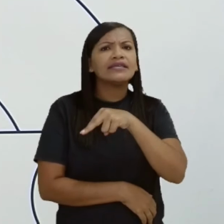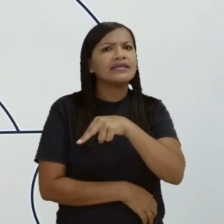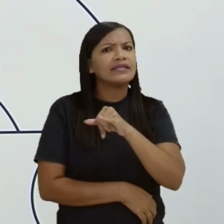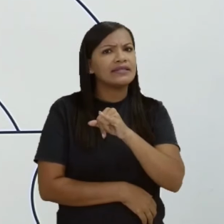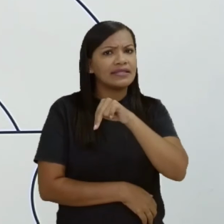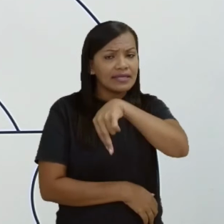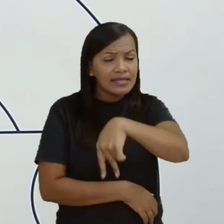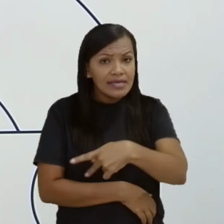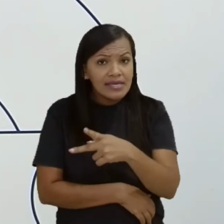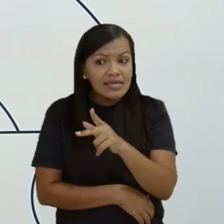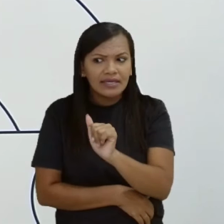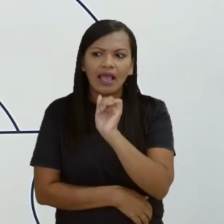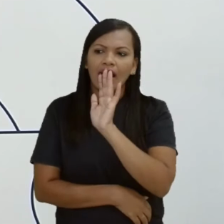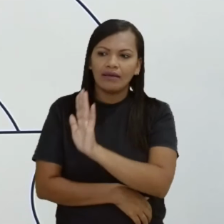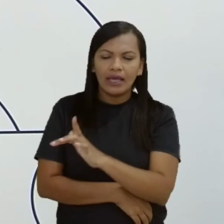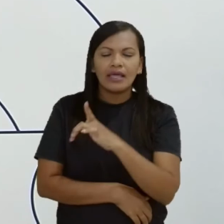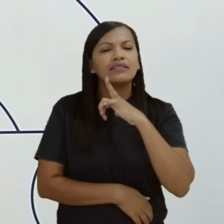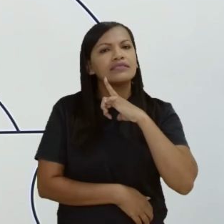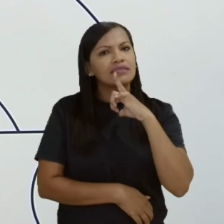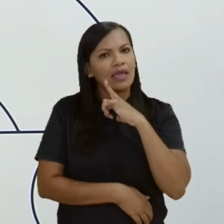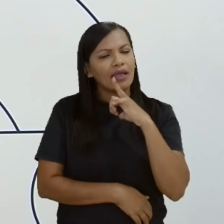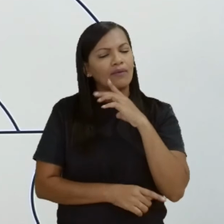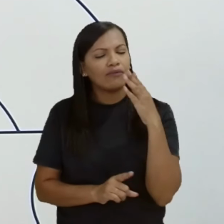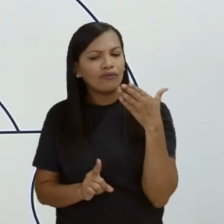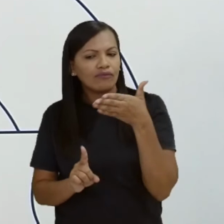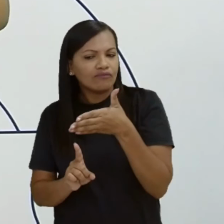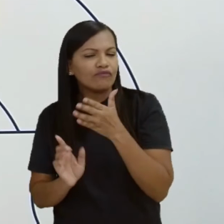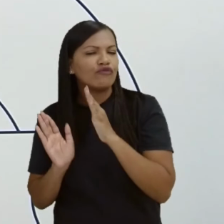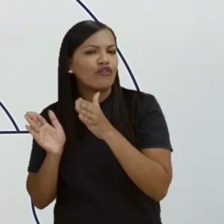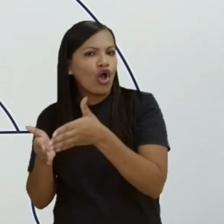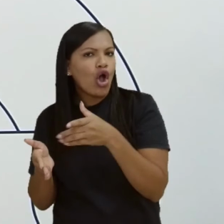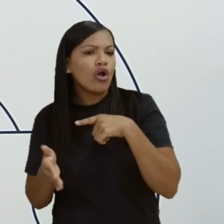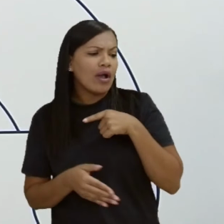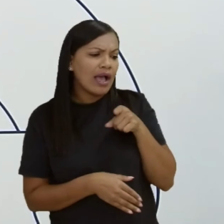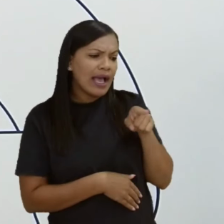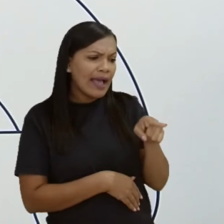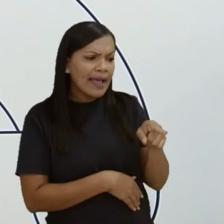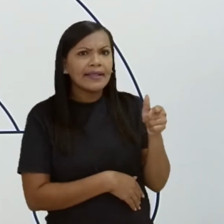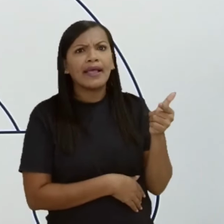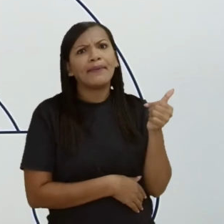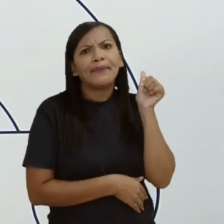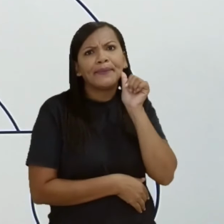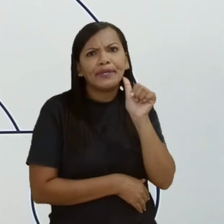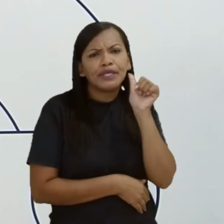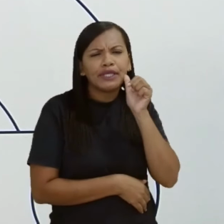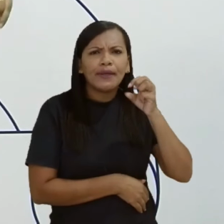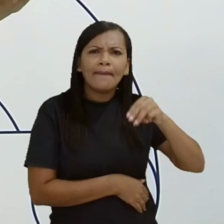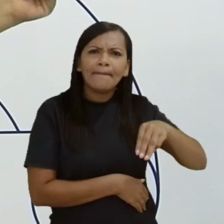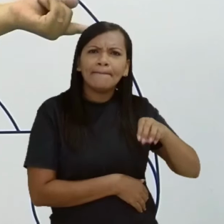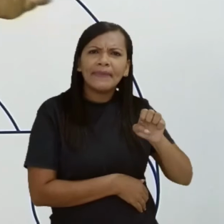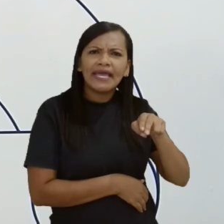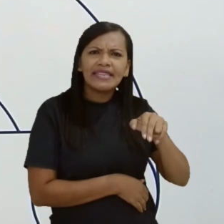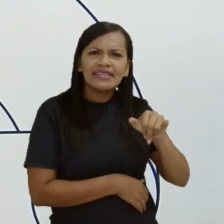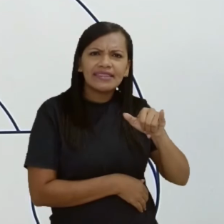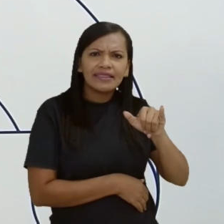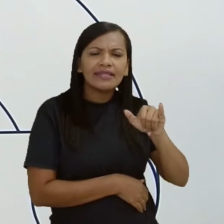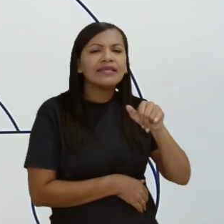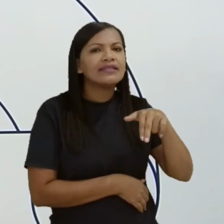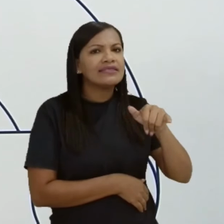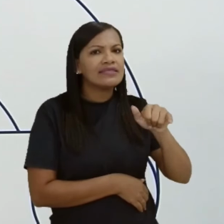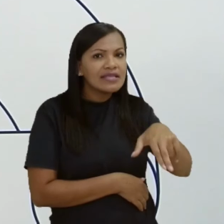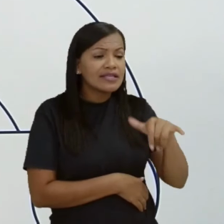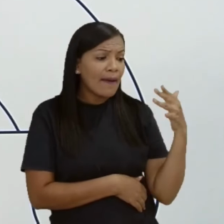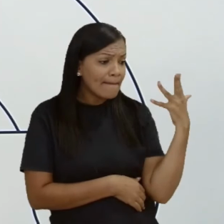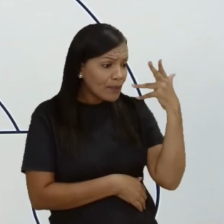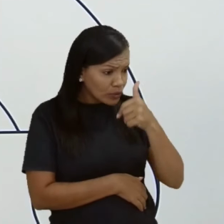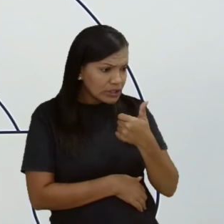menininha bonita já tem uma outra intenção. Tudo tem intenção no texto. Mas vamos ao que interessa.